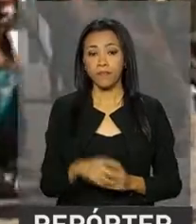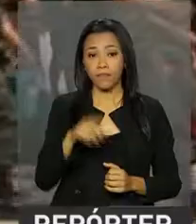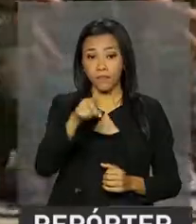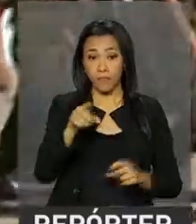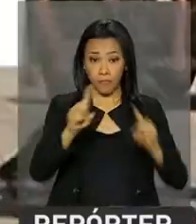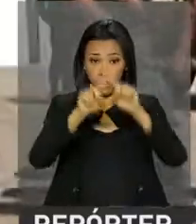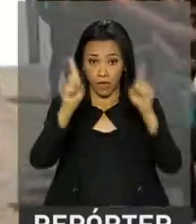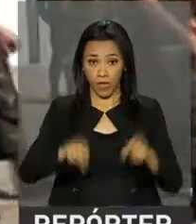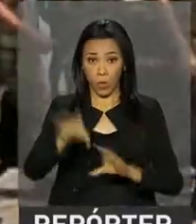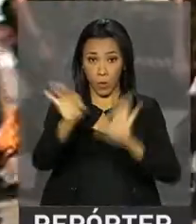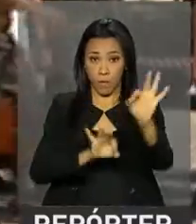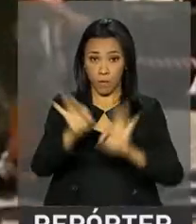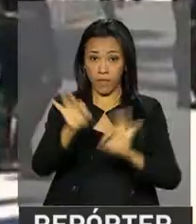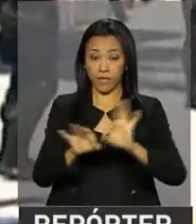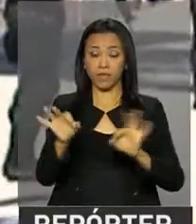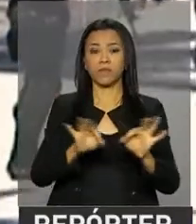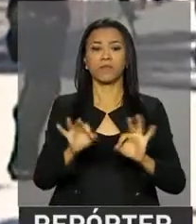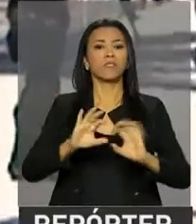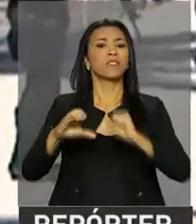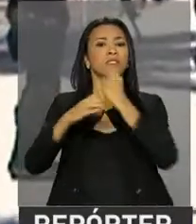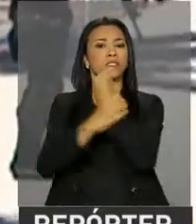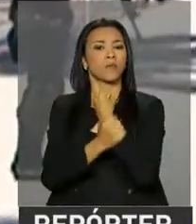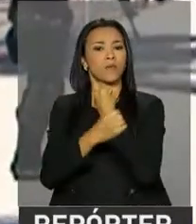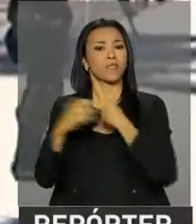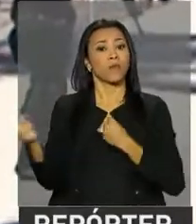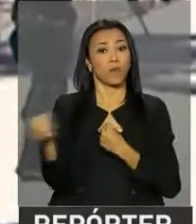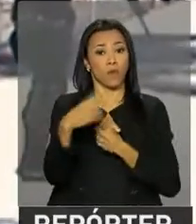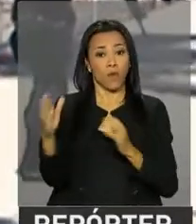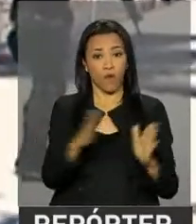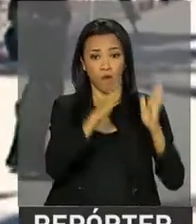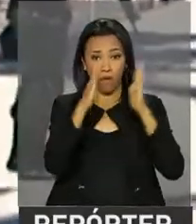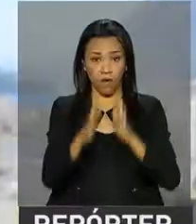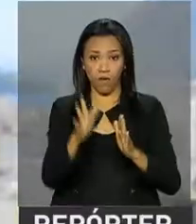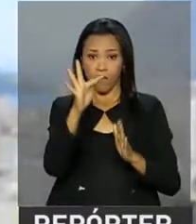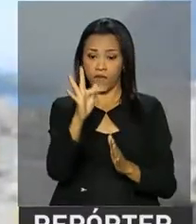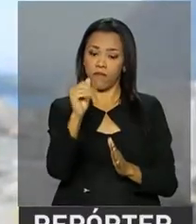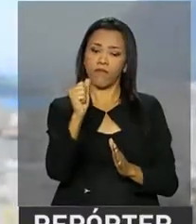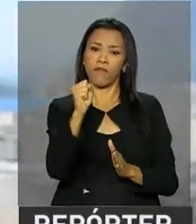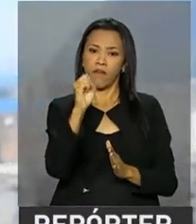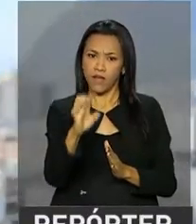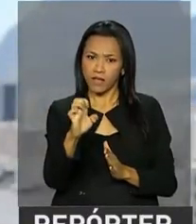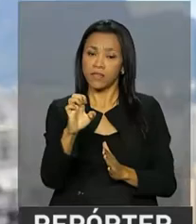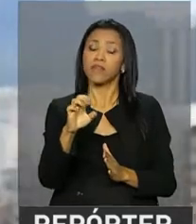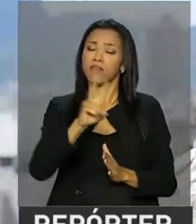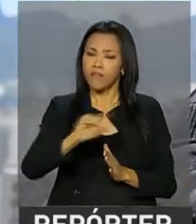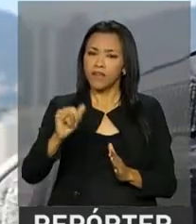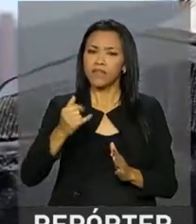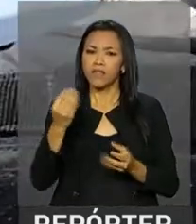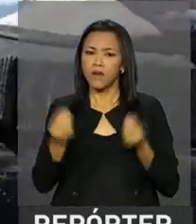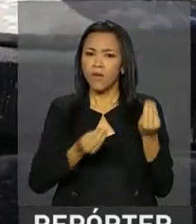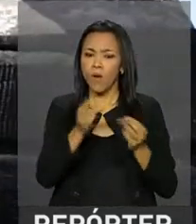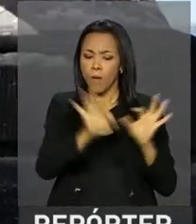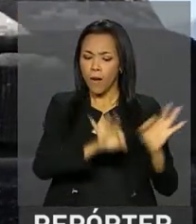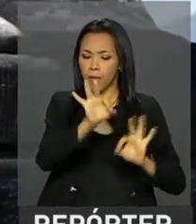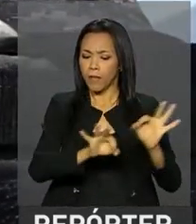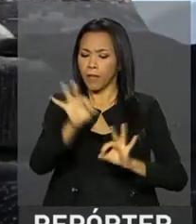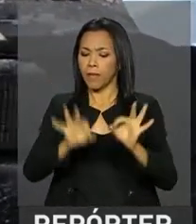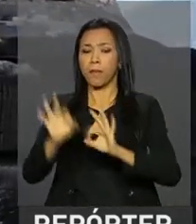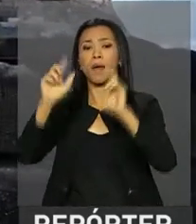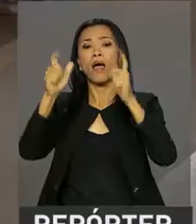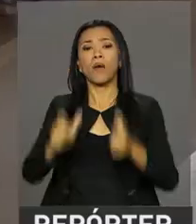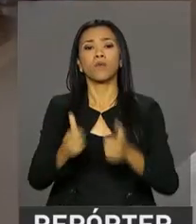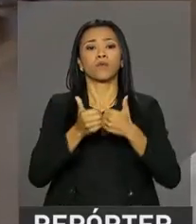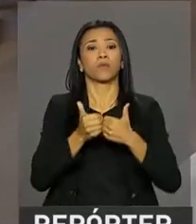plano nacional de segurança pública entrou em nova fase vai começar a ser posto em prática de forma mais sistematizada na cidade do rio de